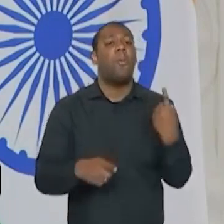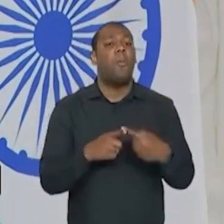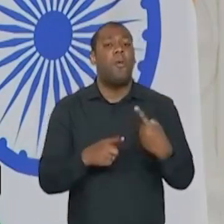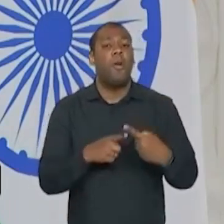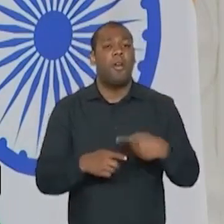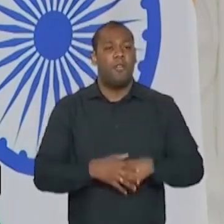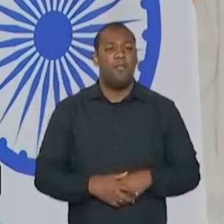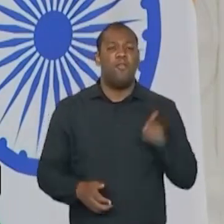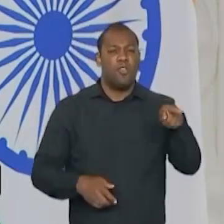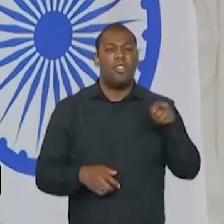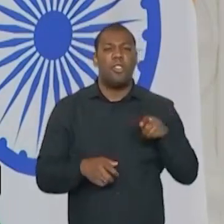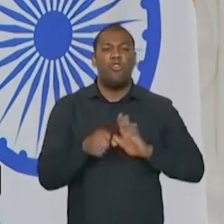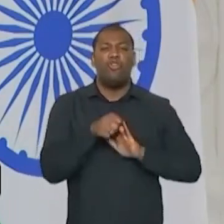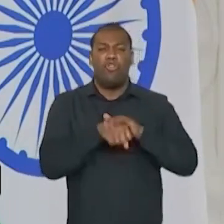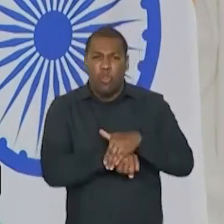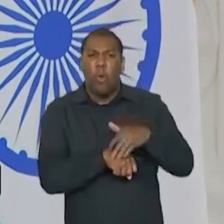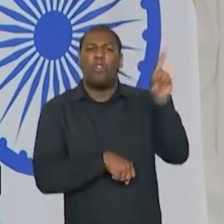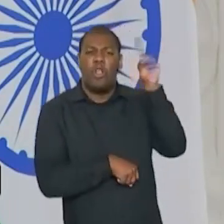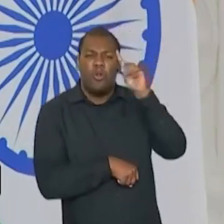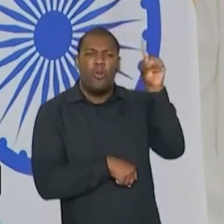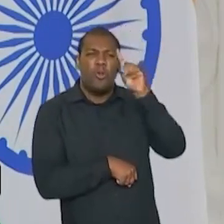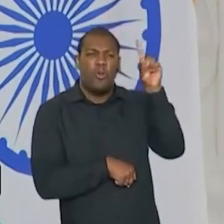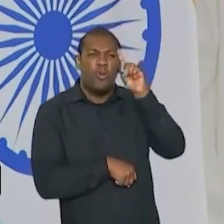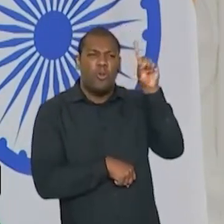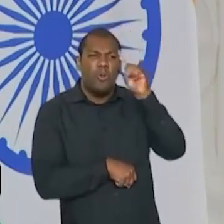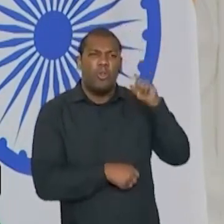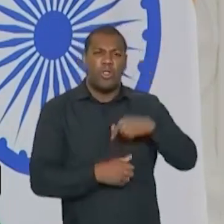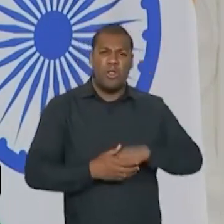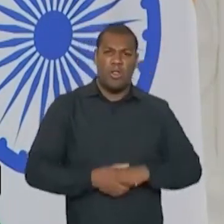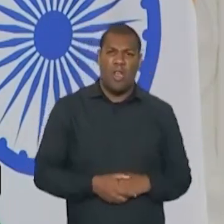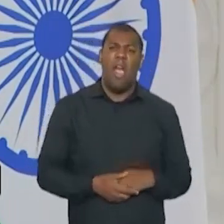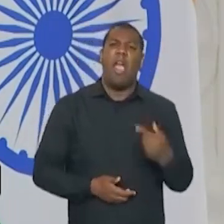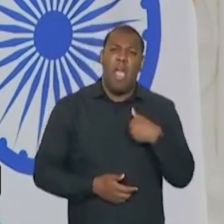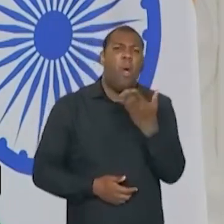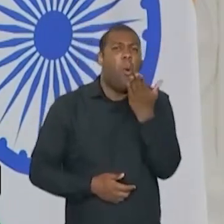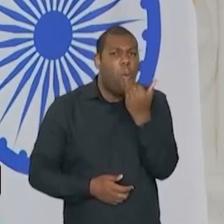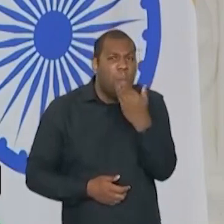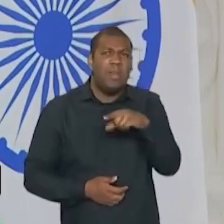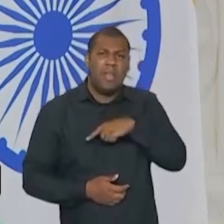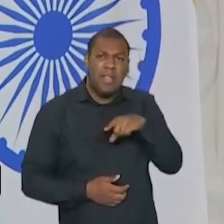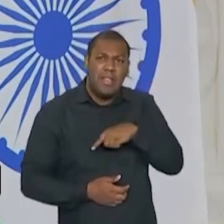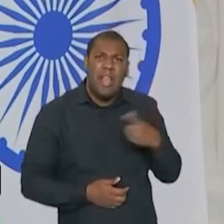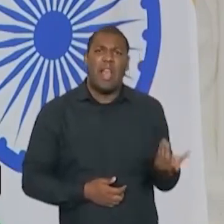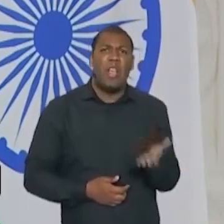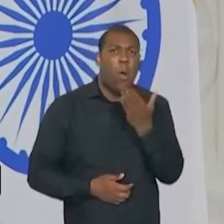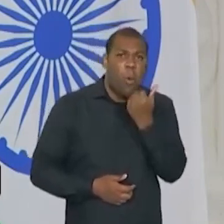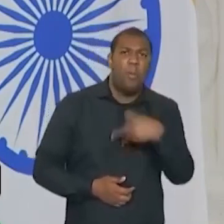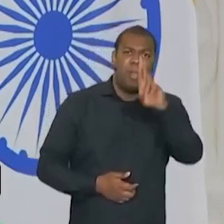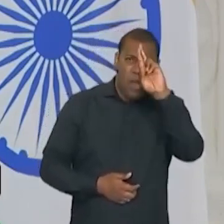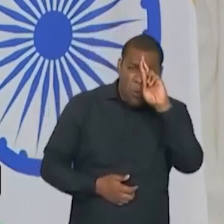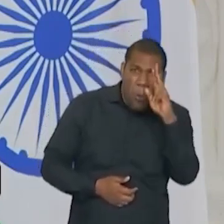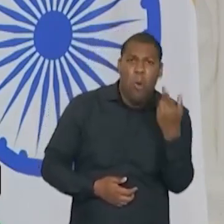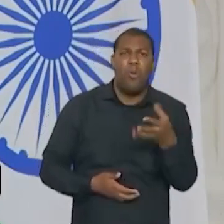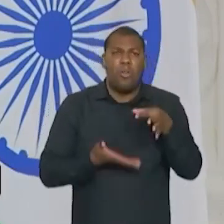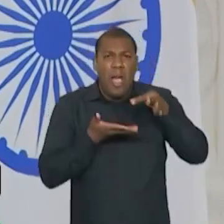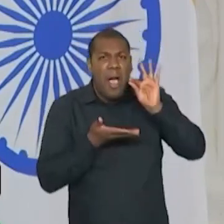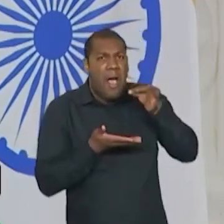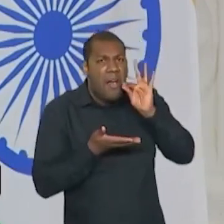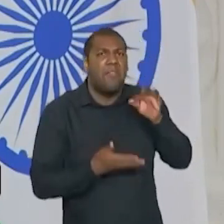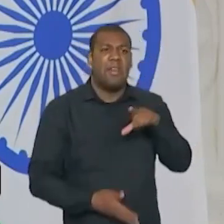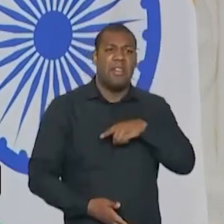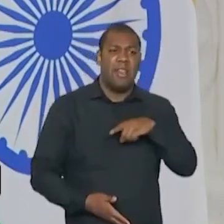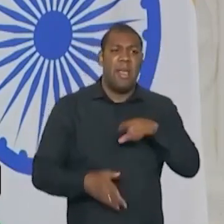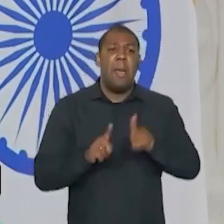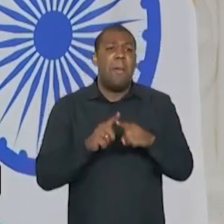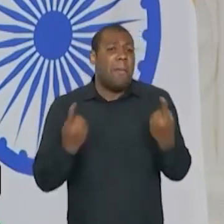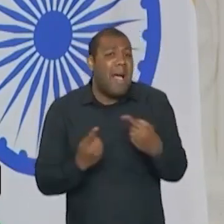têm que toda noite pensar, tudo bem, não é castigo nenhum, eu tenho que comer, tenho que tomar café, tenho que almoçar, mas o que que eu posso fazer por